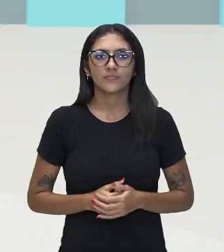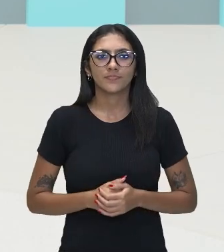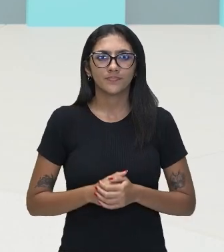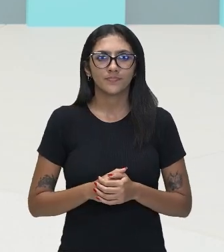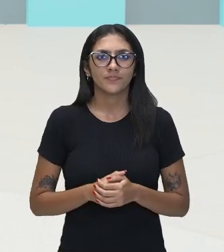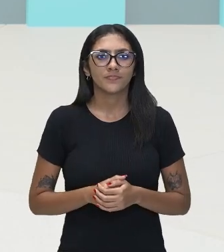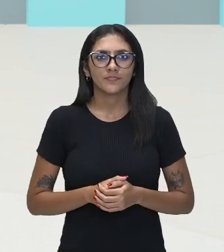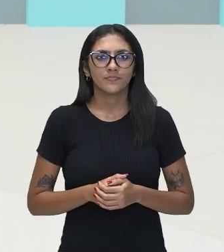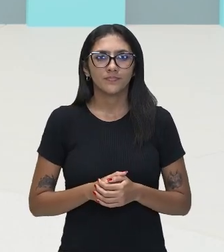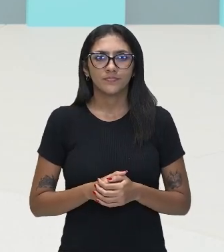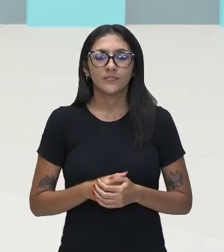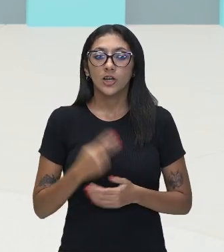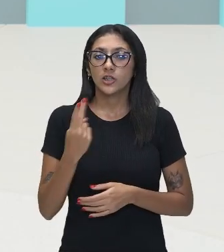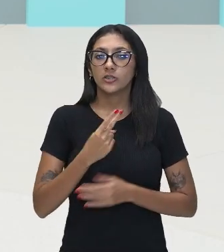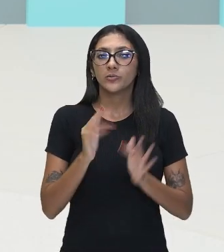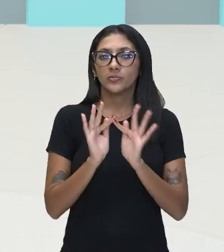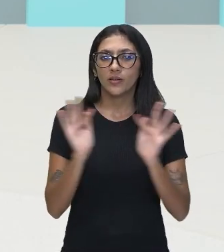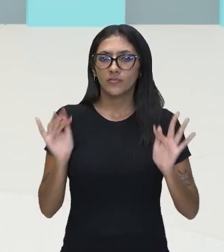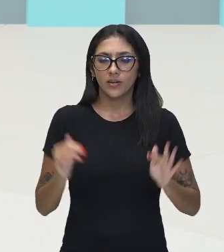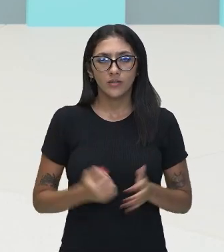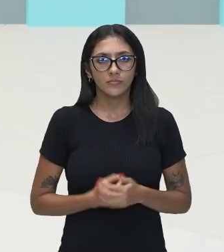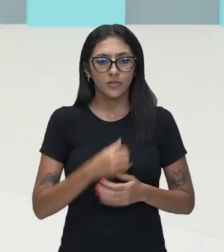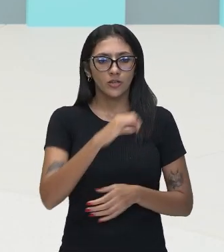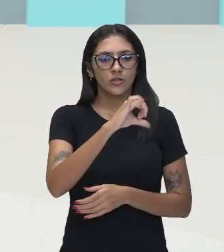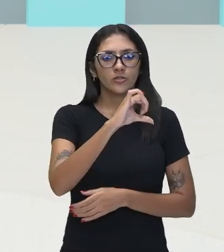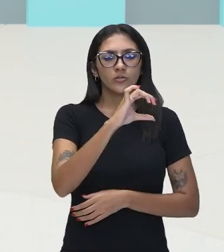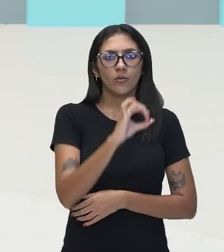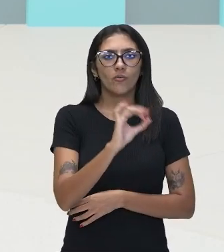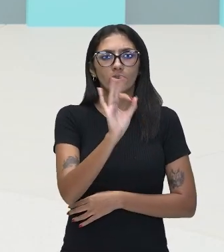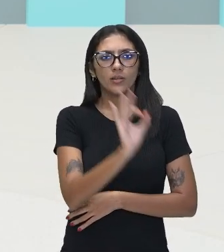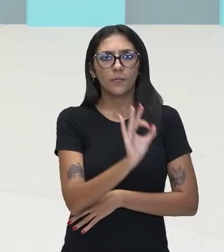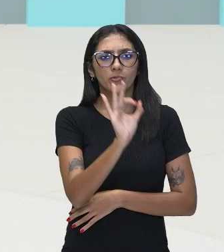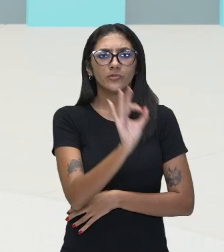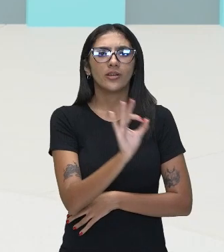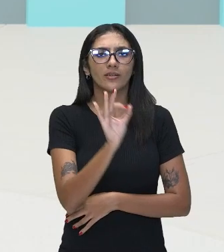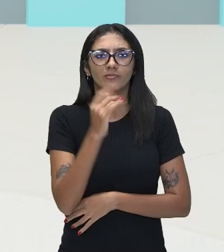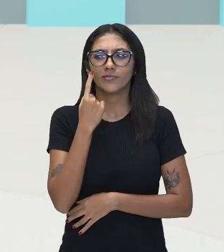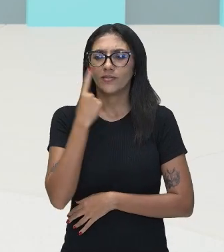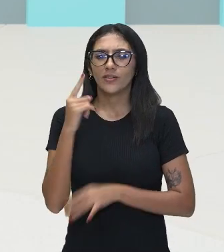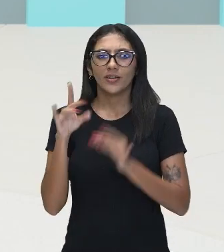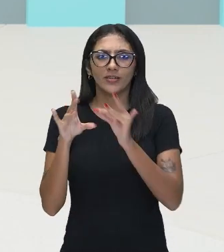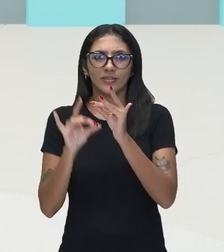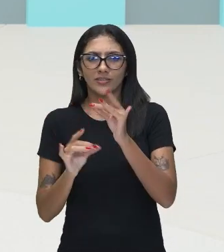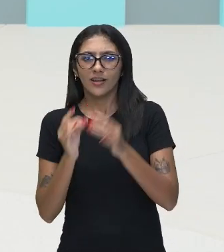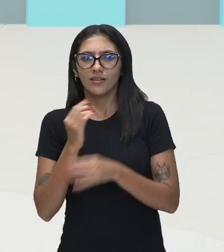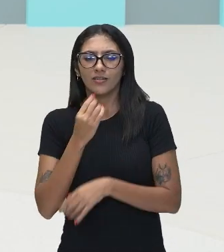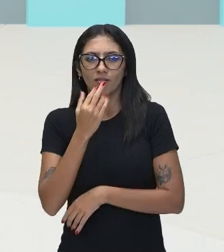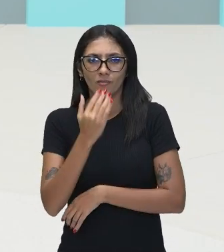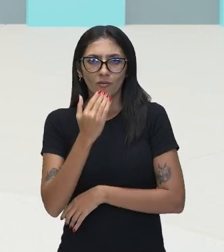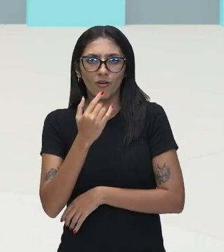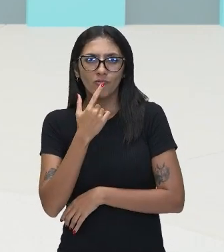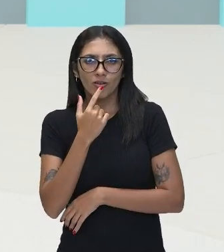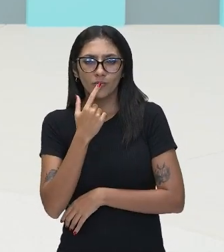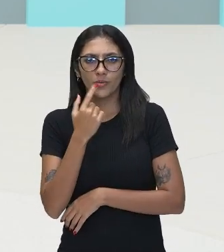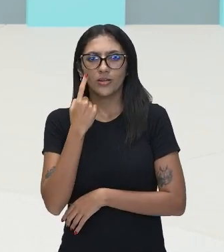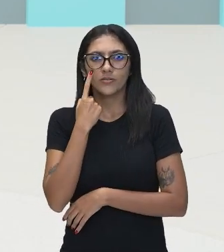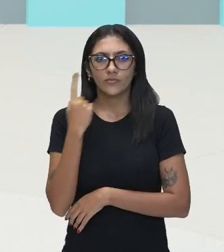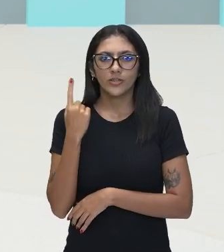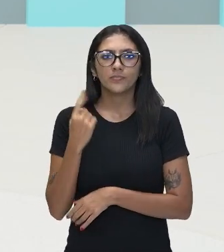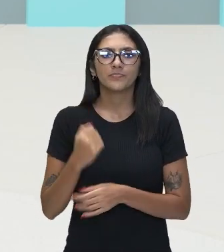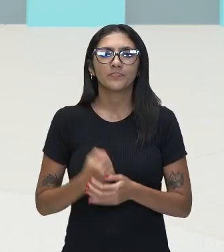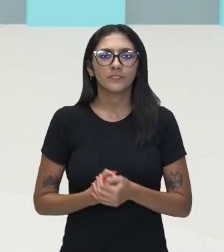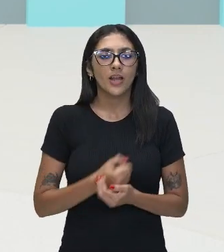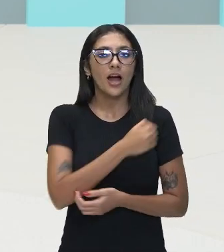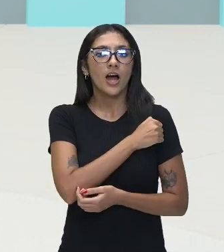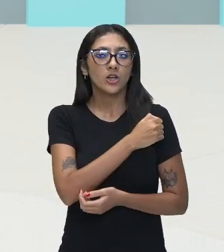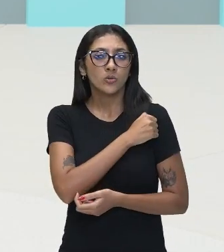exemplo, 90%, e aí o especificador, dos alunos compreende a explicação sobre